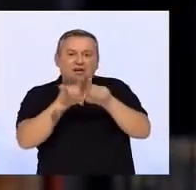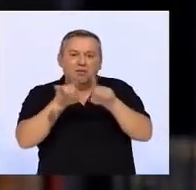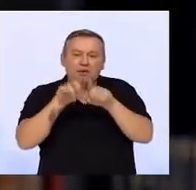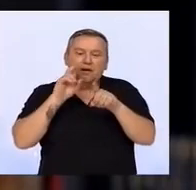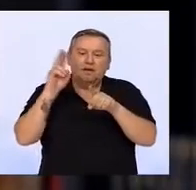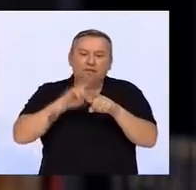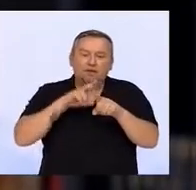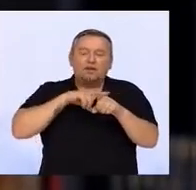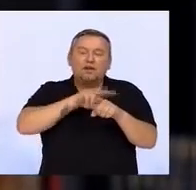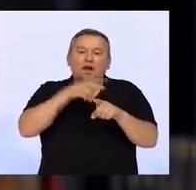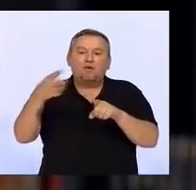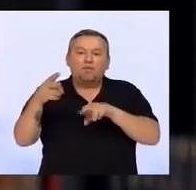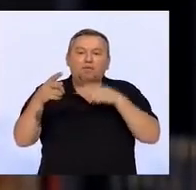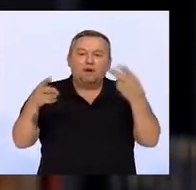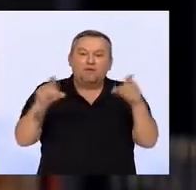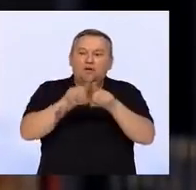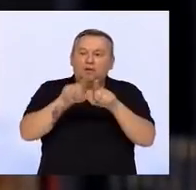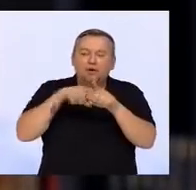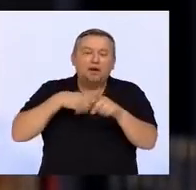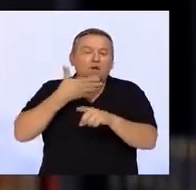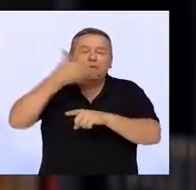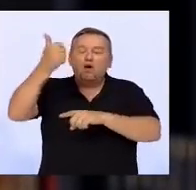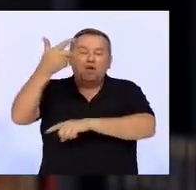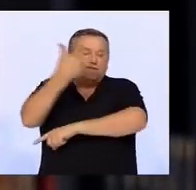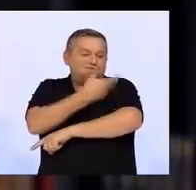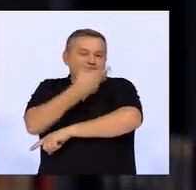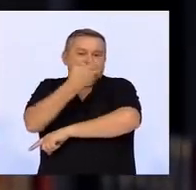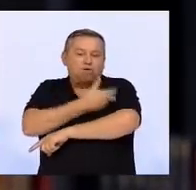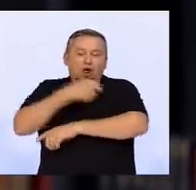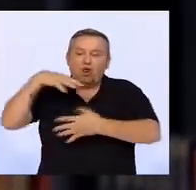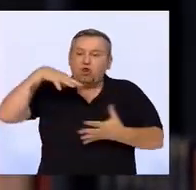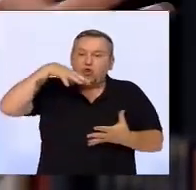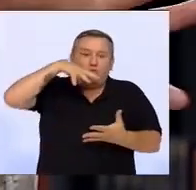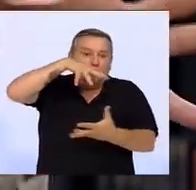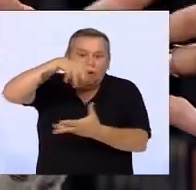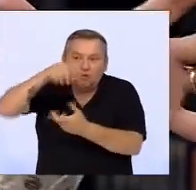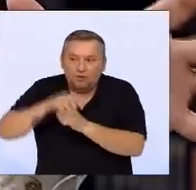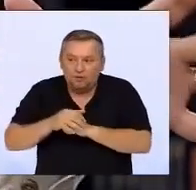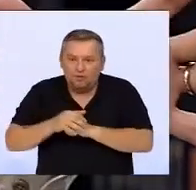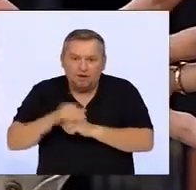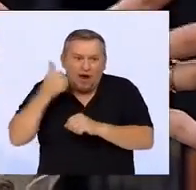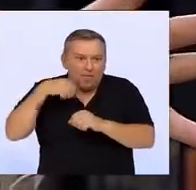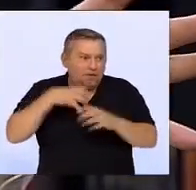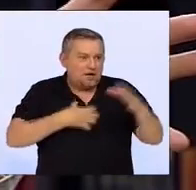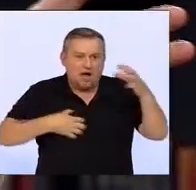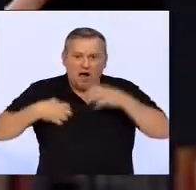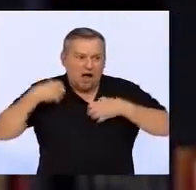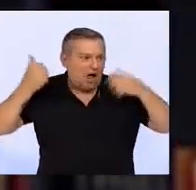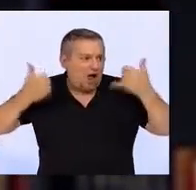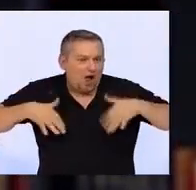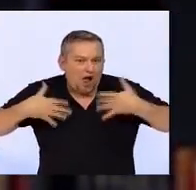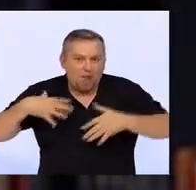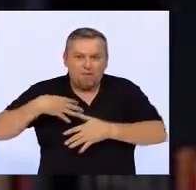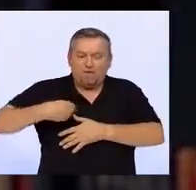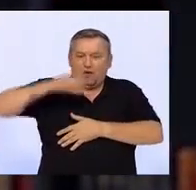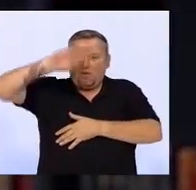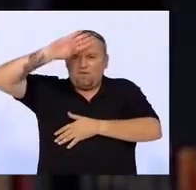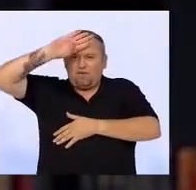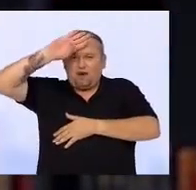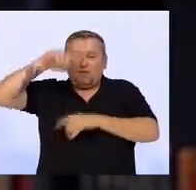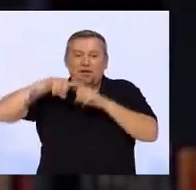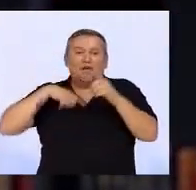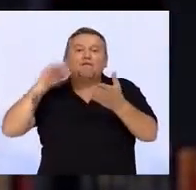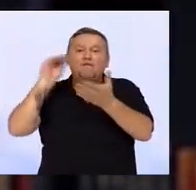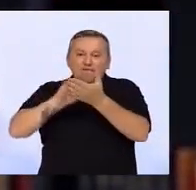transplante extraordinário, tem o melhor programa de vacinação do mundo, embora tendo algumas crises agora. A mãe está na fila, né? Tem 2/3 da montanha